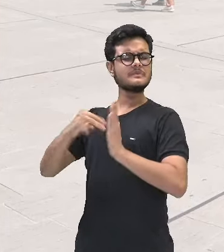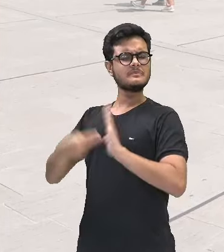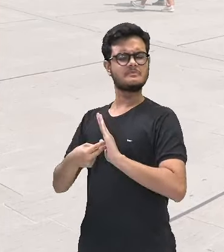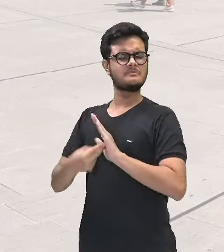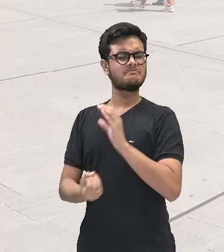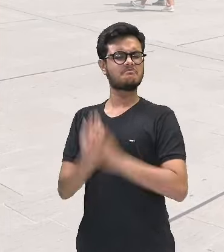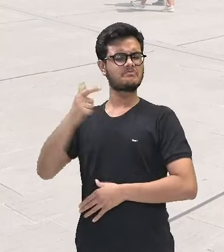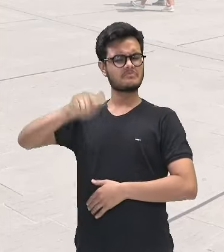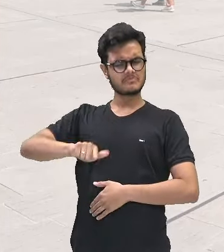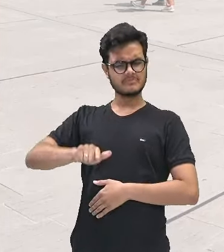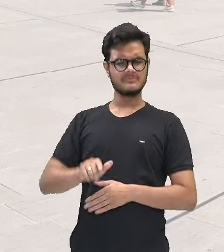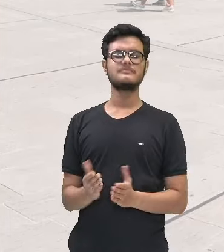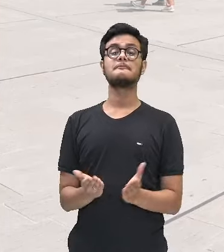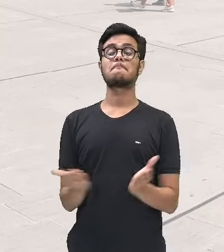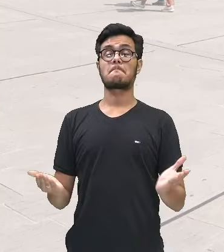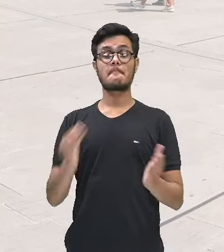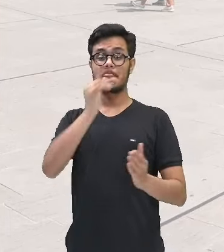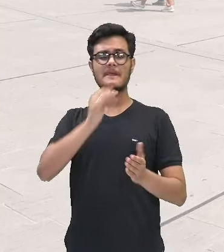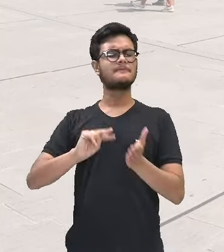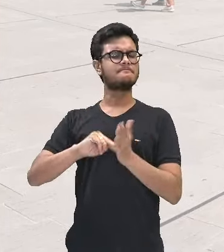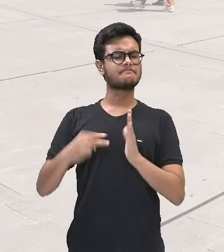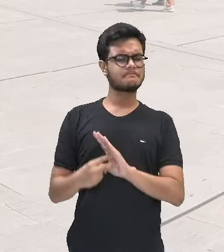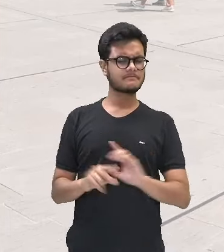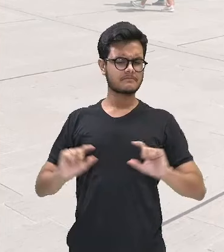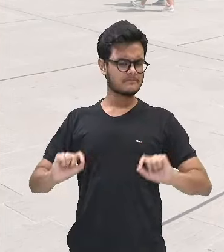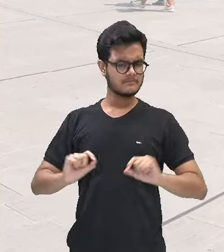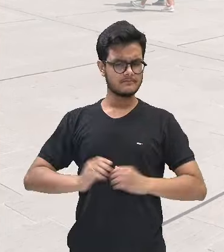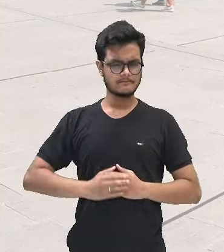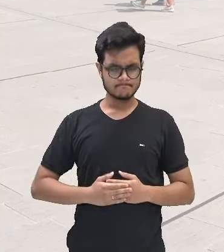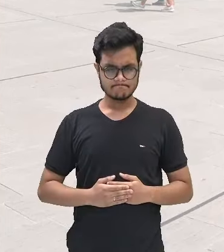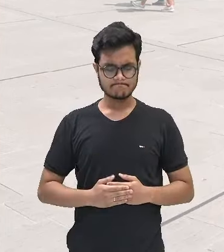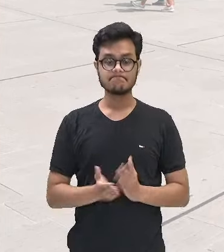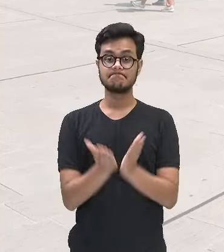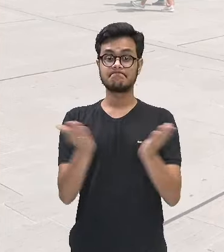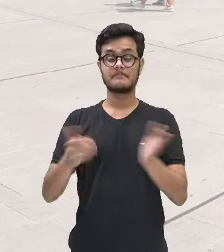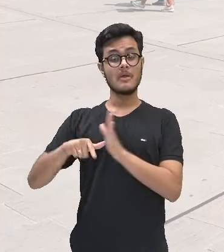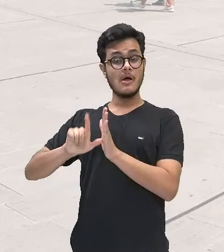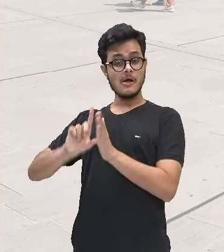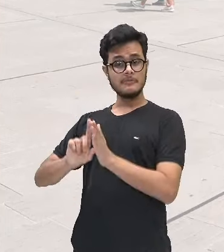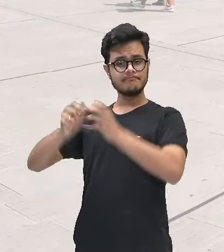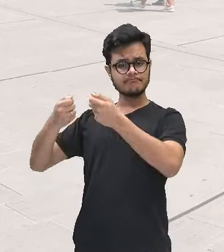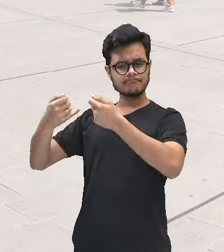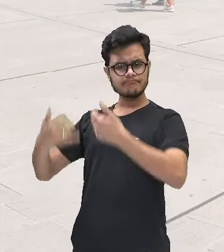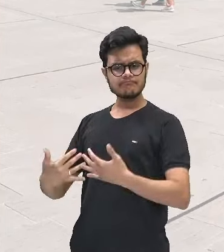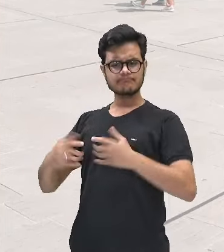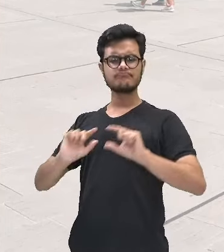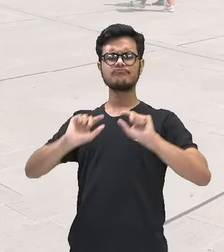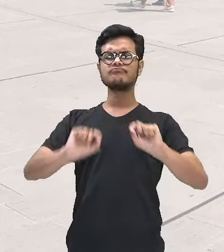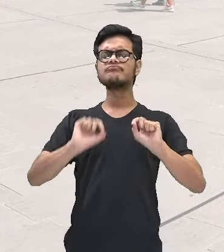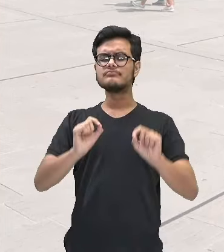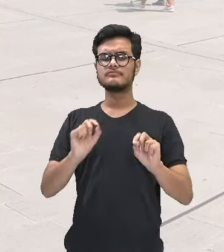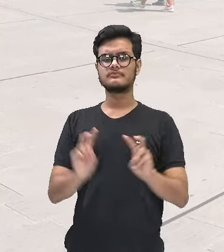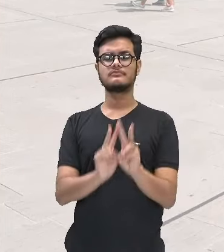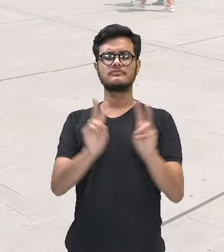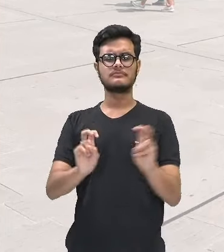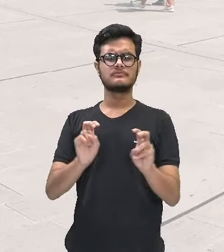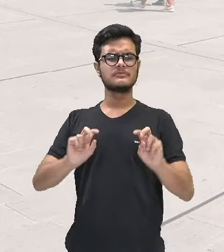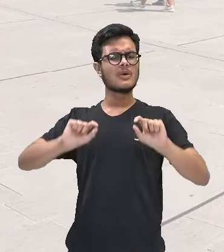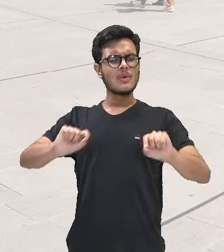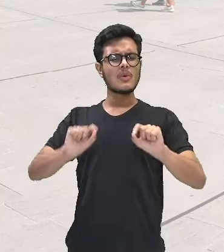já verificar daqui a pouco o que é o renascimento. Mas antes de eu falar sobre este assunto, vamos aqui verificar esta